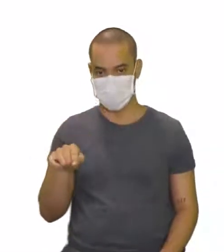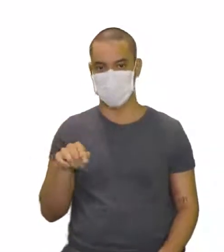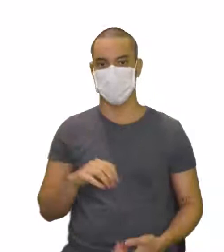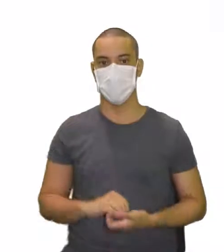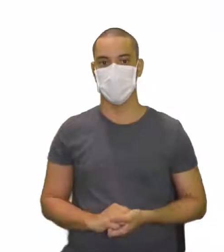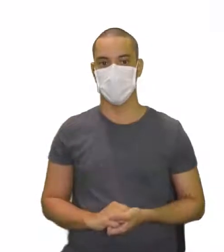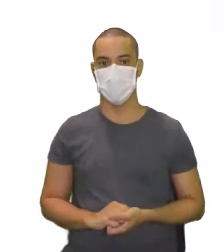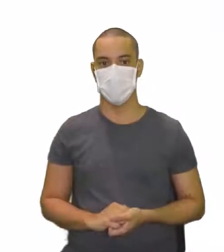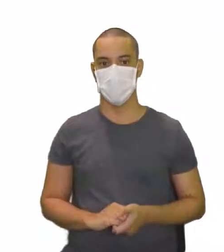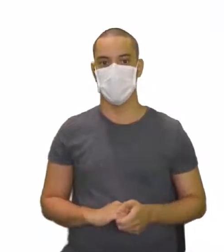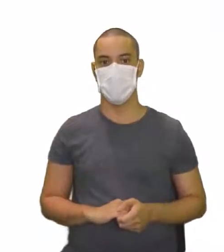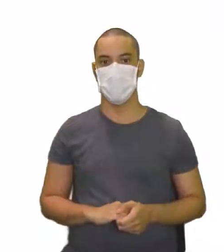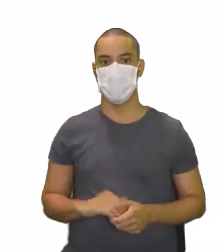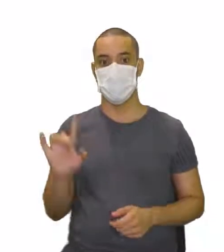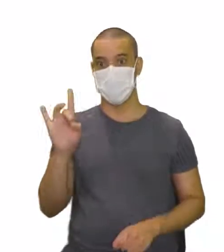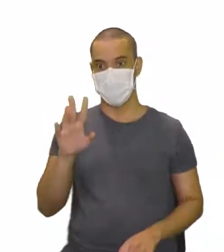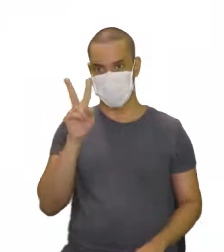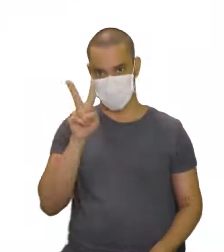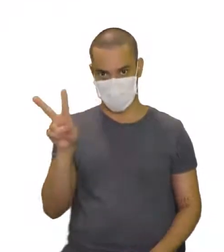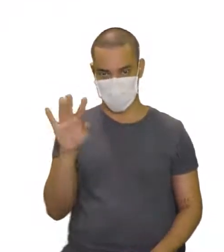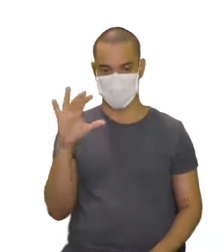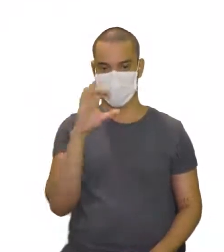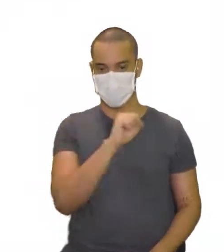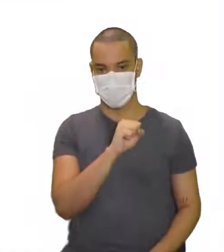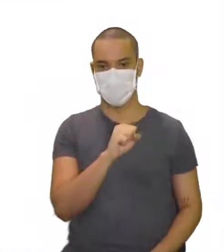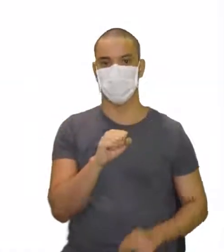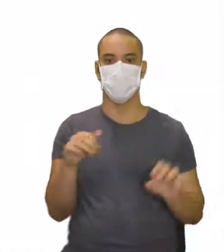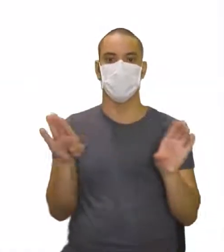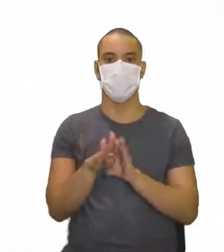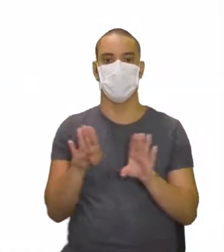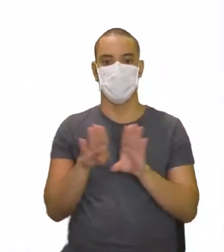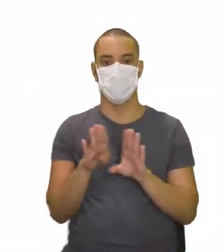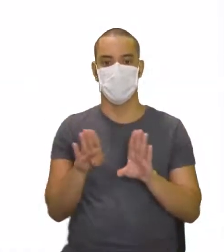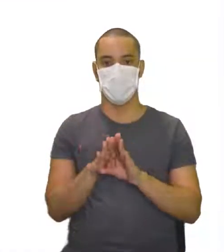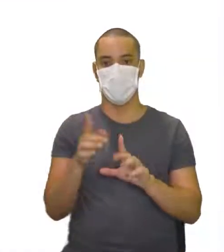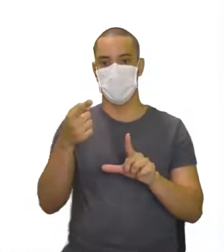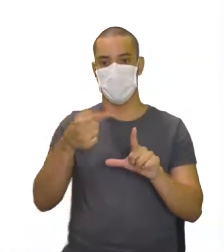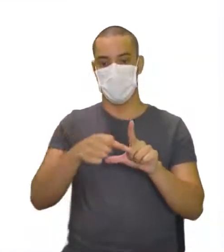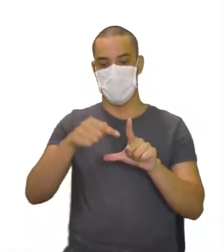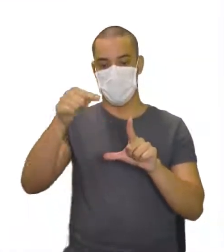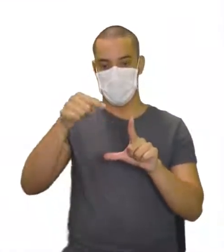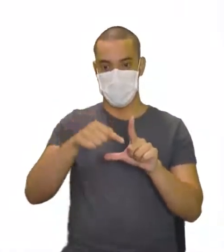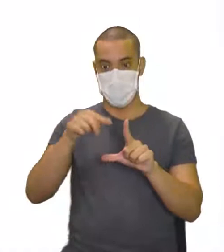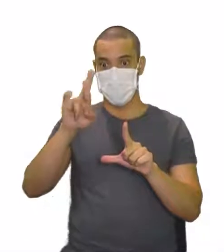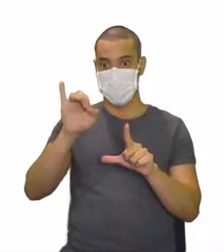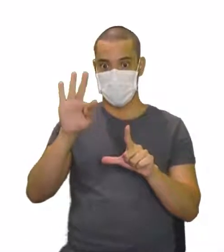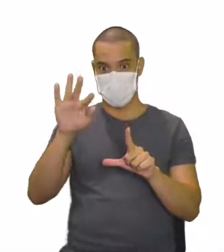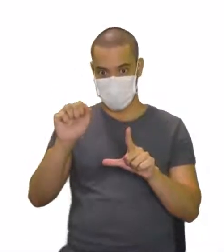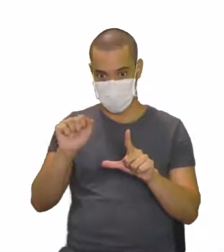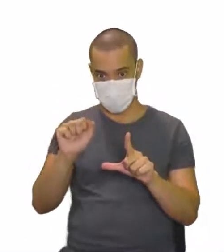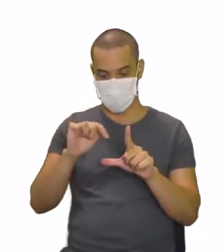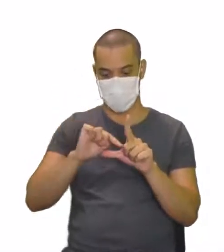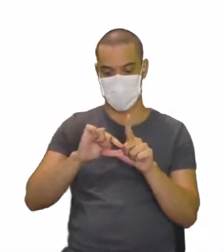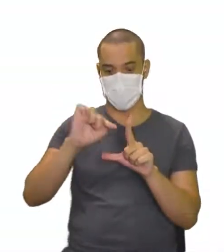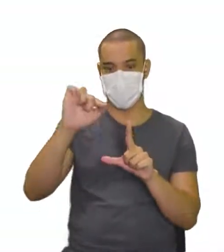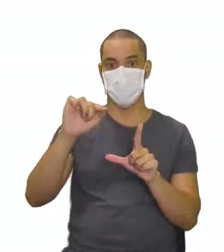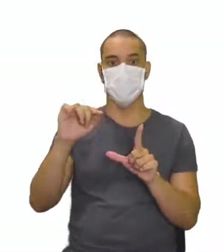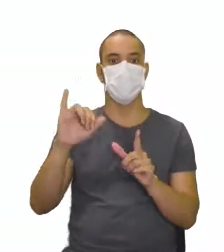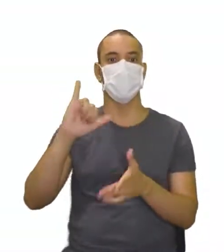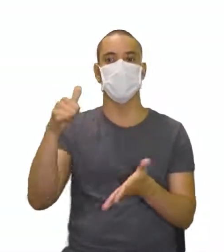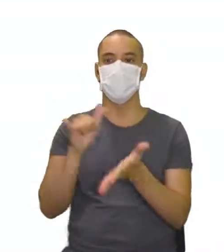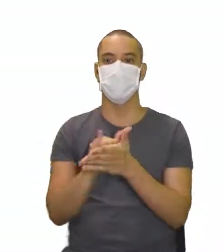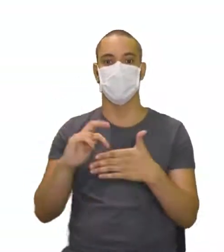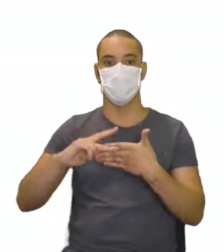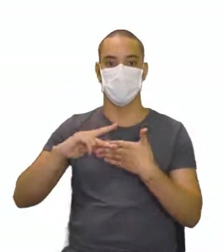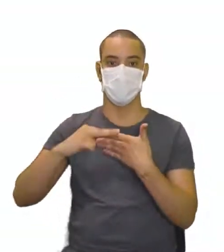E tá ali, olha só, a setinha, só para a gente representar. E essa curva aí, que no caso é uma reta, né, gente, inclinada para cima, vem justamente